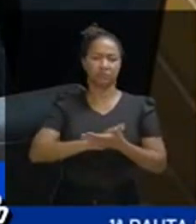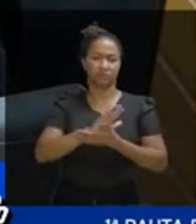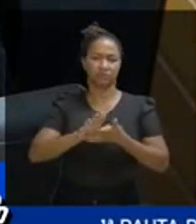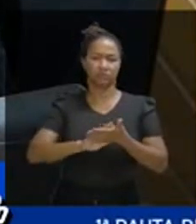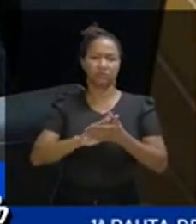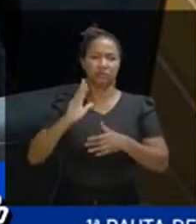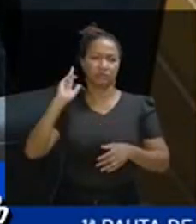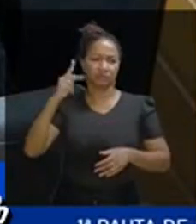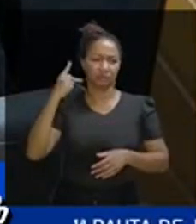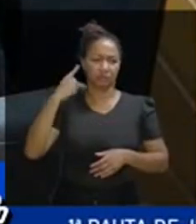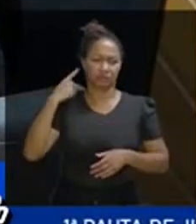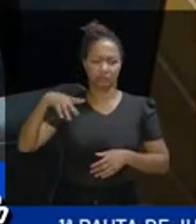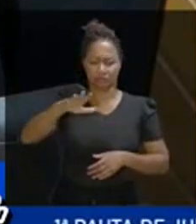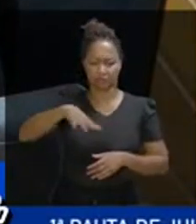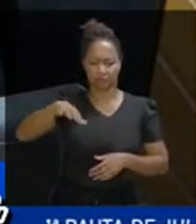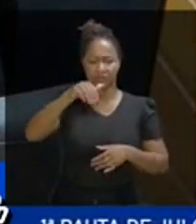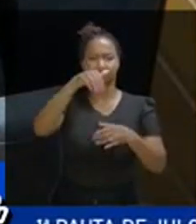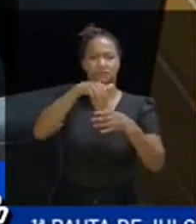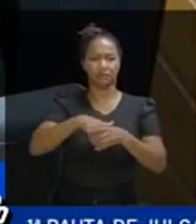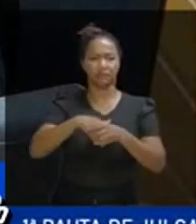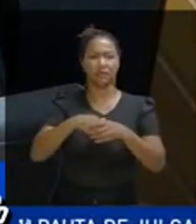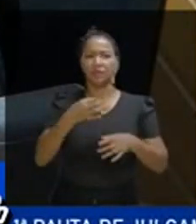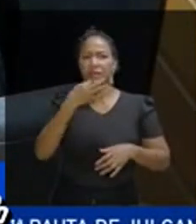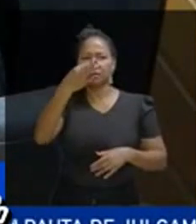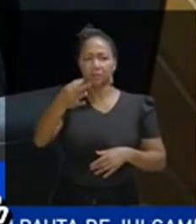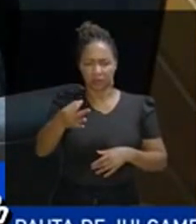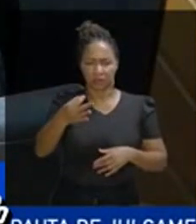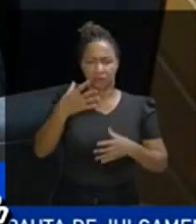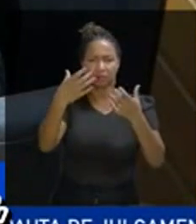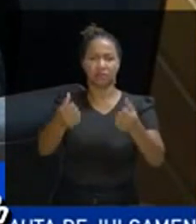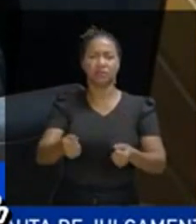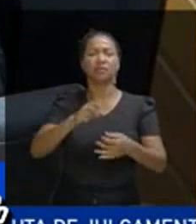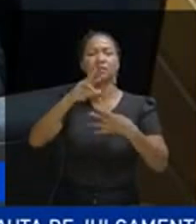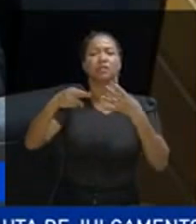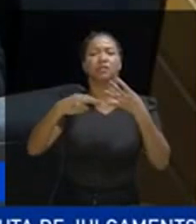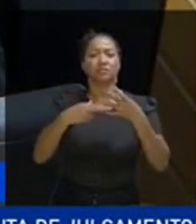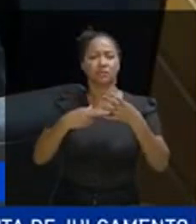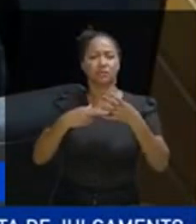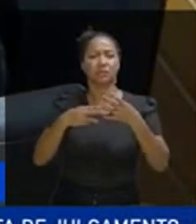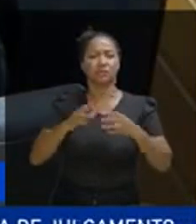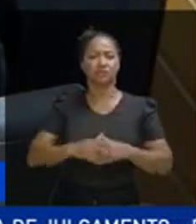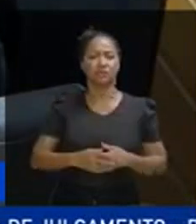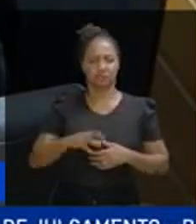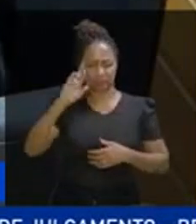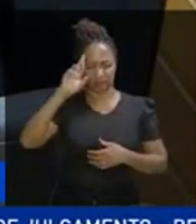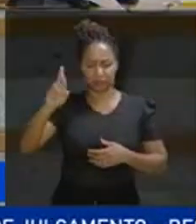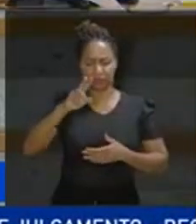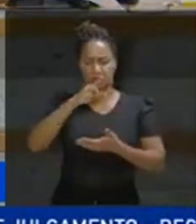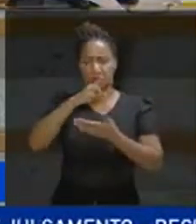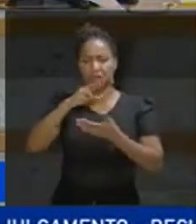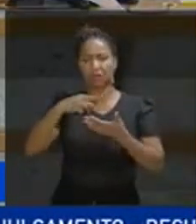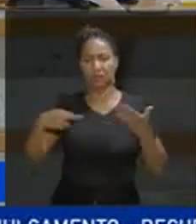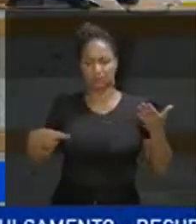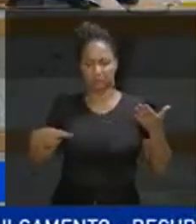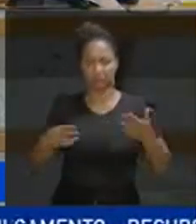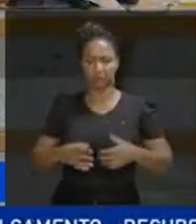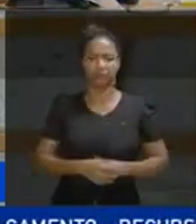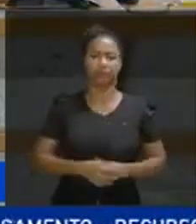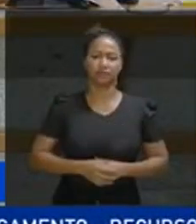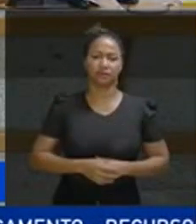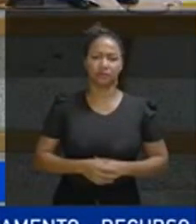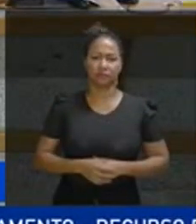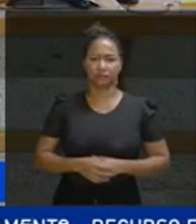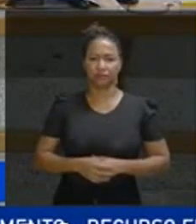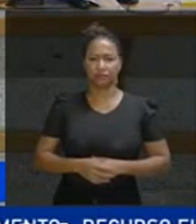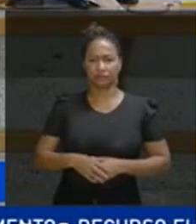A Procuradoria Regional Eleitoral, em parecer, manifestou-se pelo provimento do recurso e ao relatório, excelências. Foco